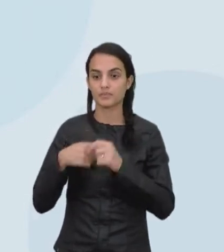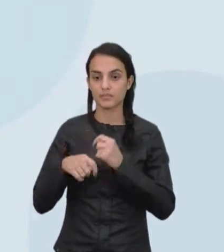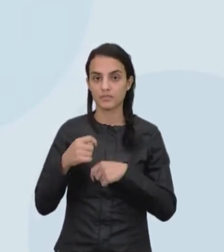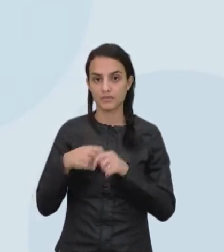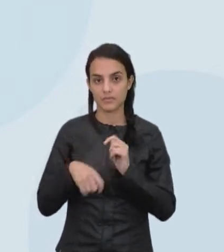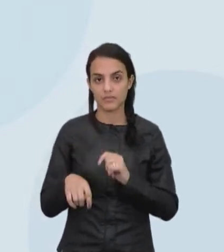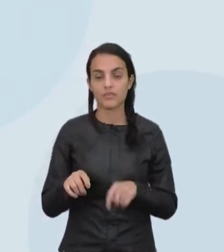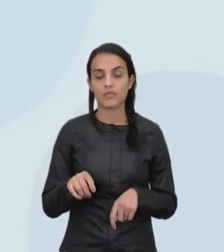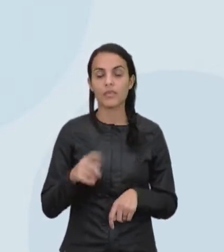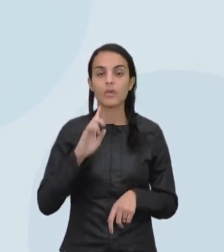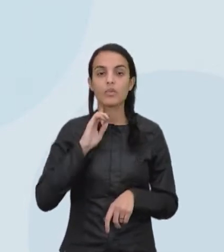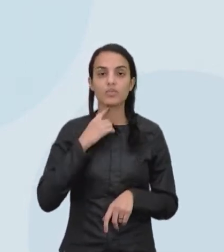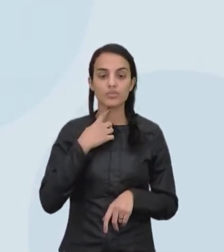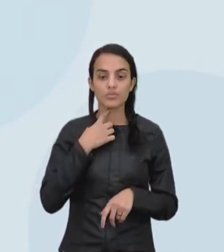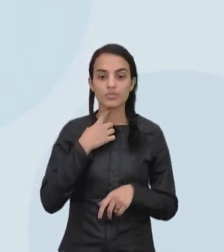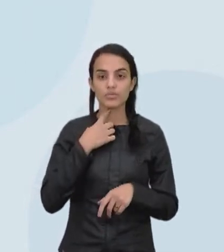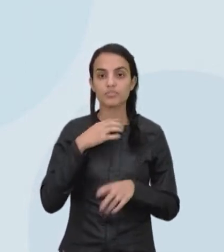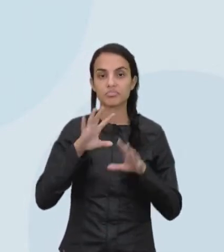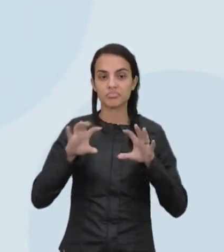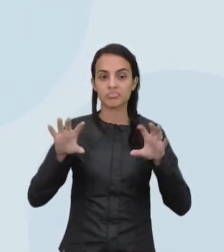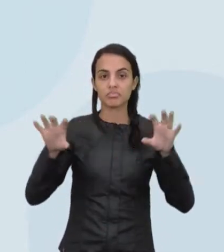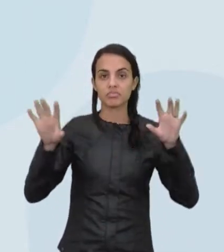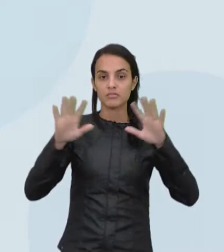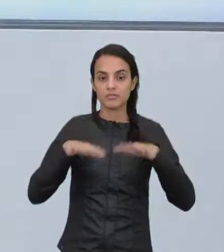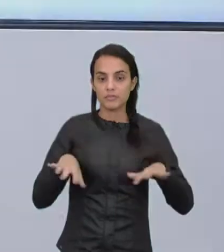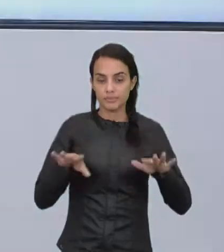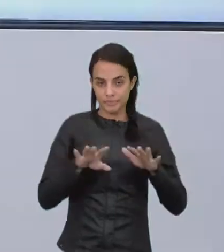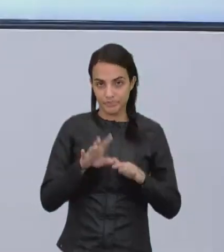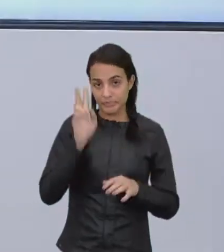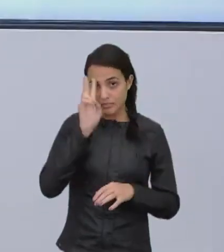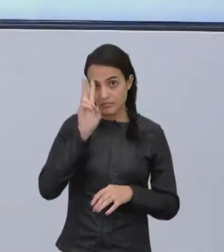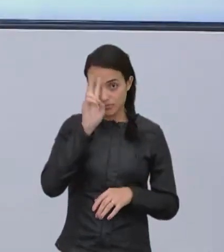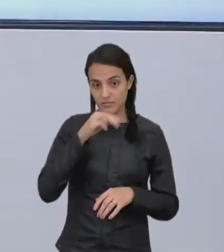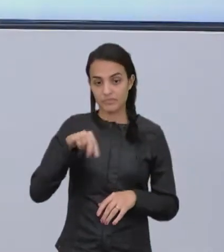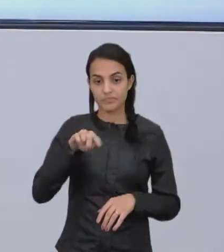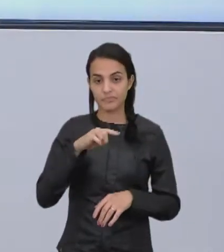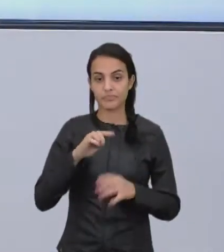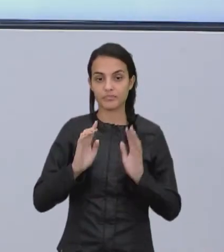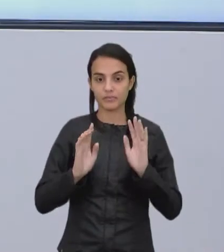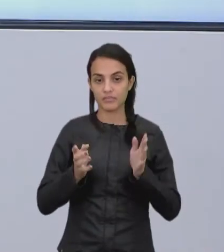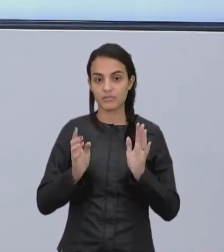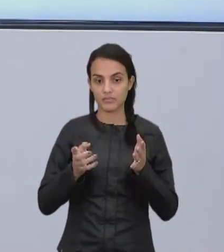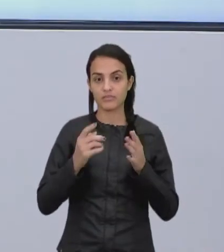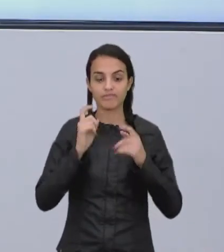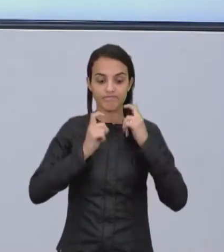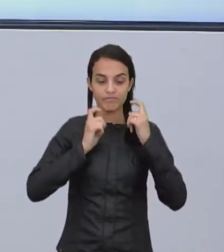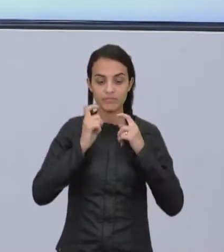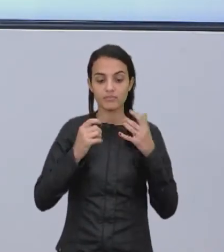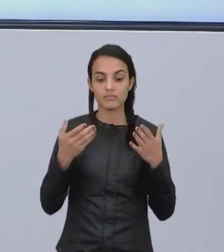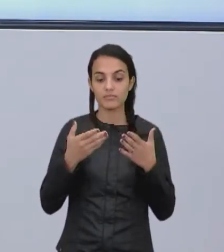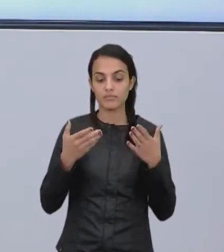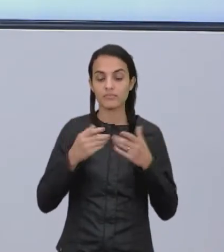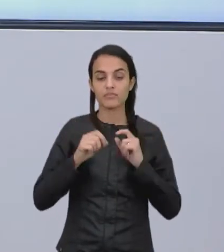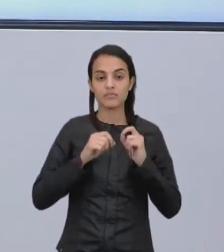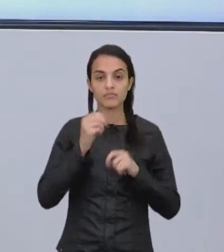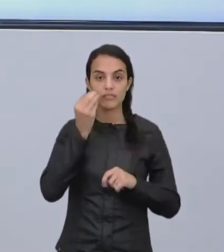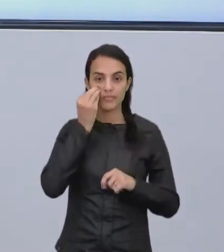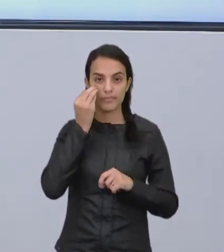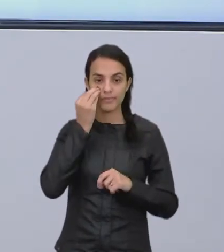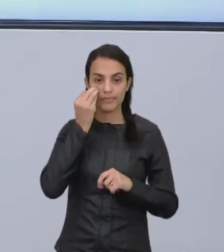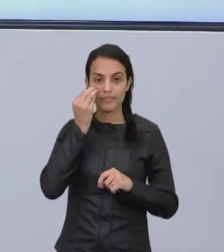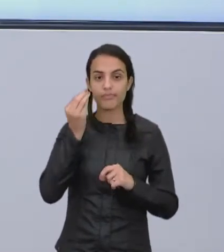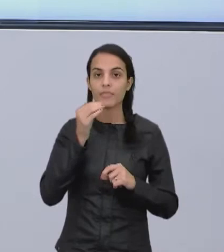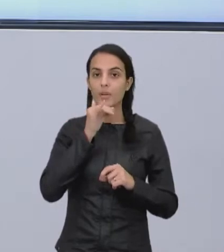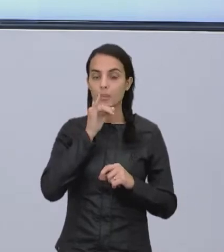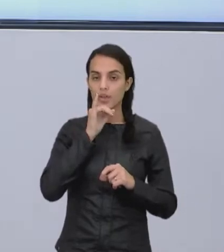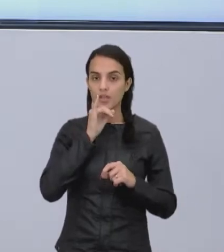a poluição causada por cada fonte dessa. Lembrando que a preocupação hoje, né, é tentar